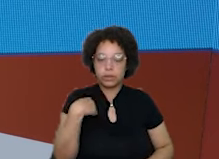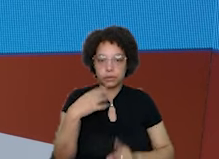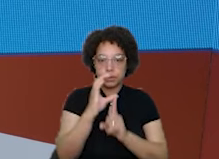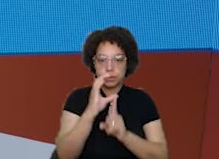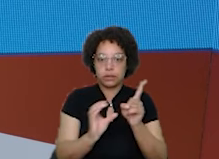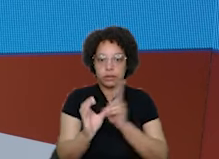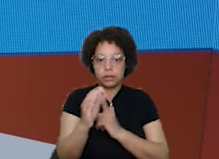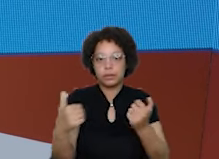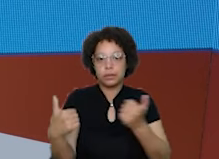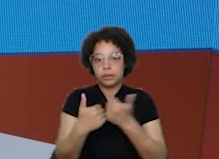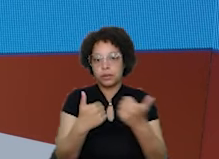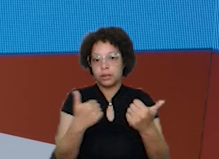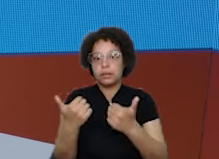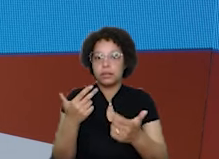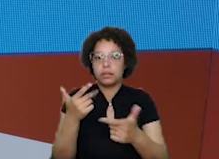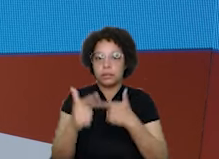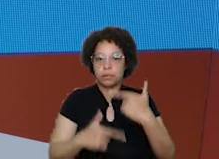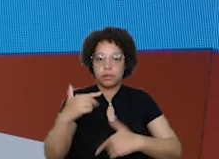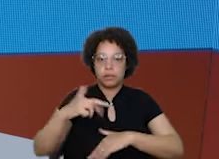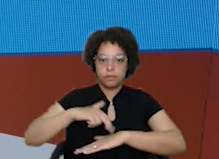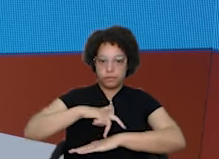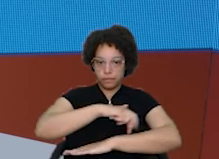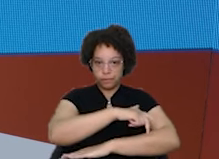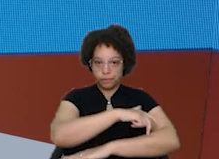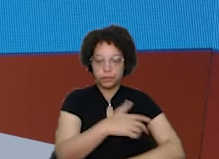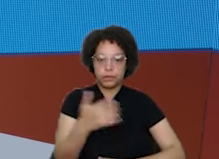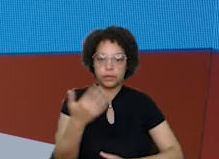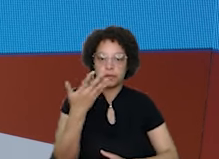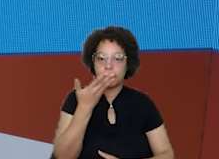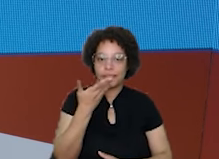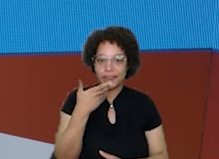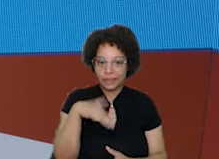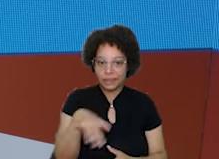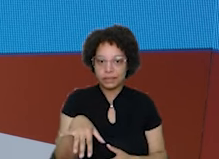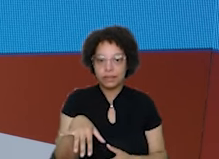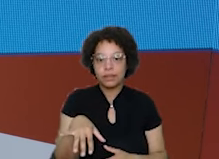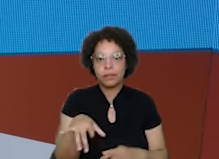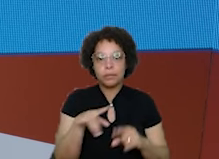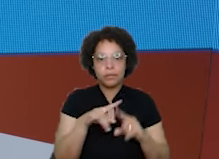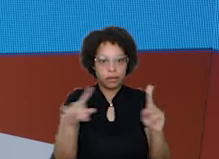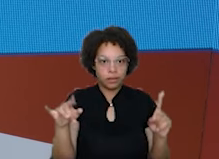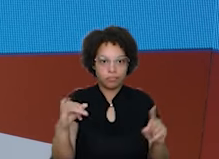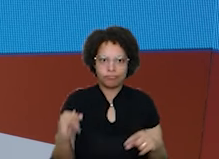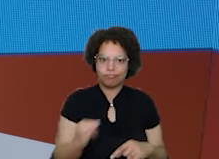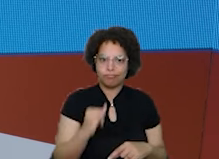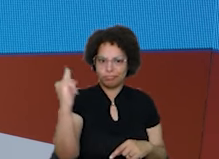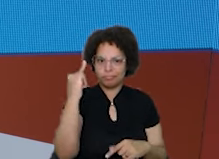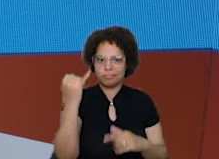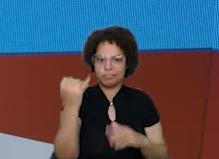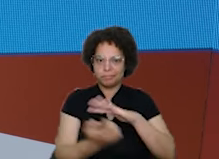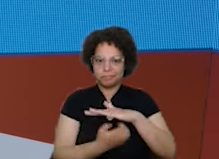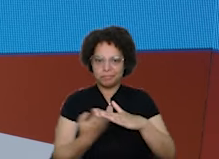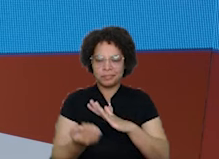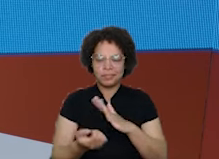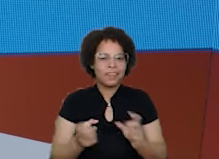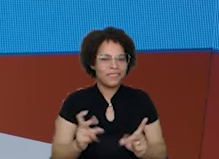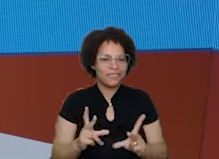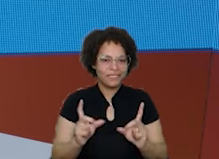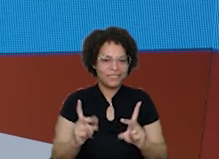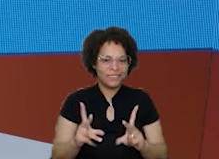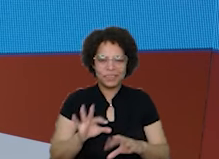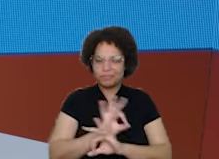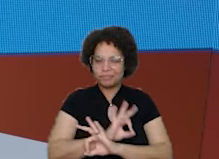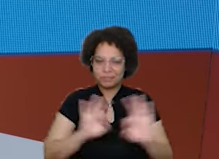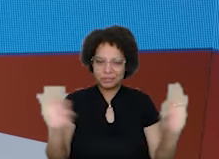trabalha com com moda infantil e assim super super relevante o negócio ela é uma excelente vendedora ela